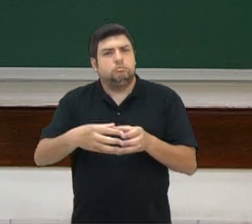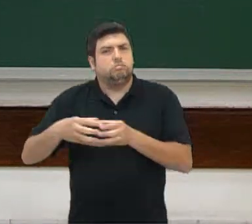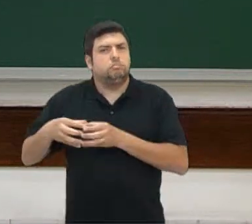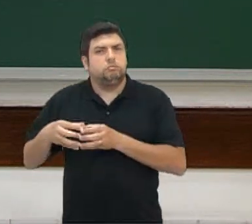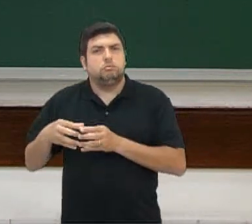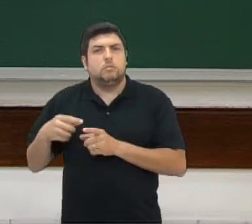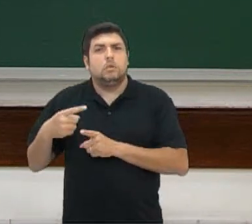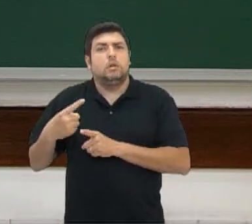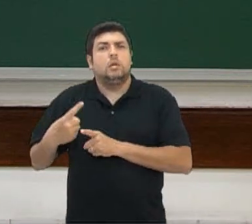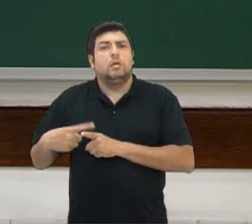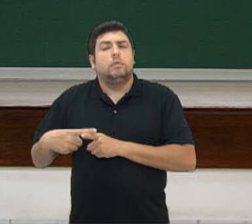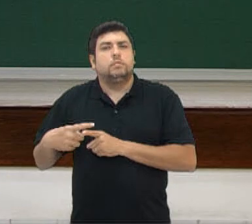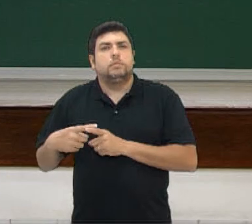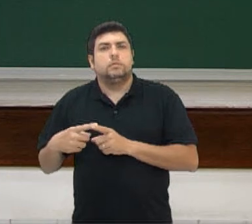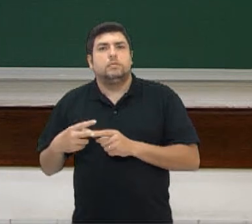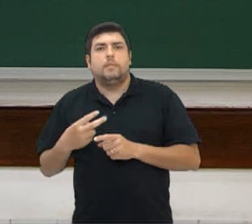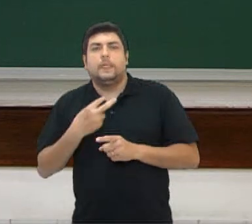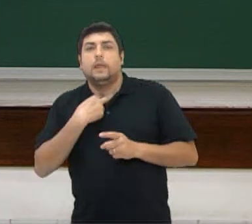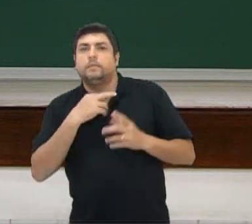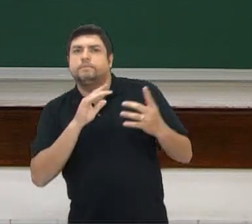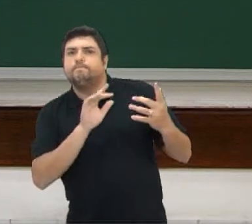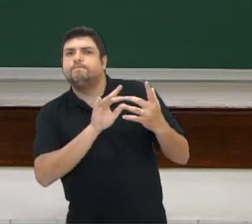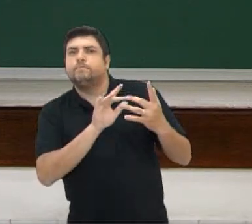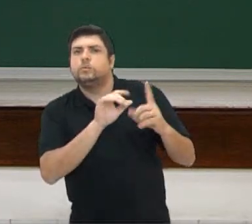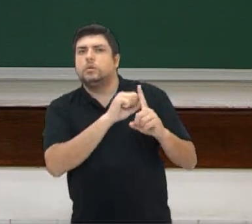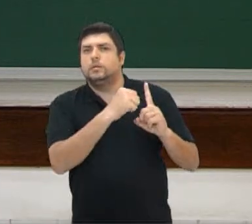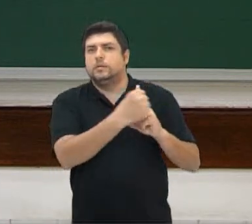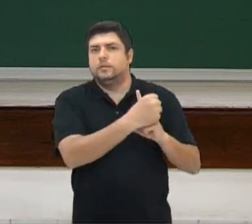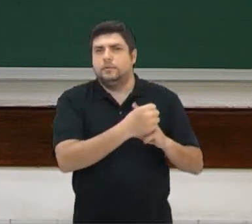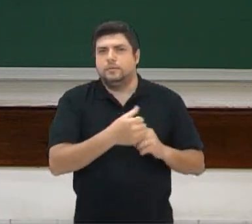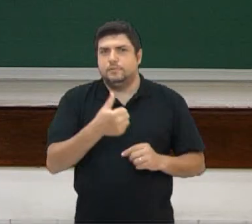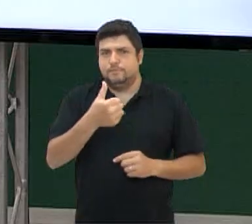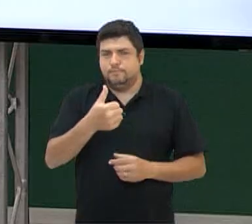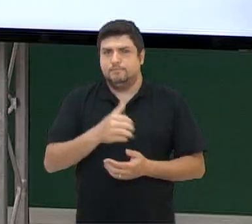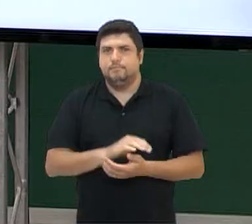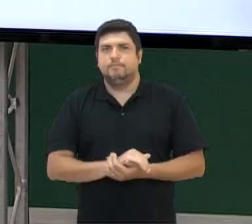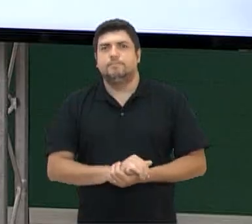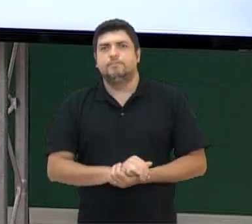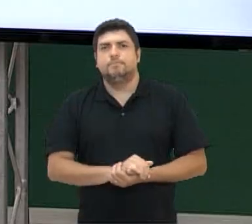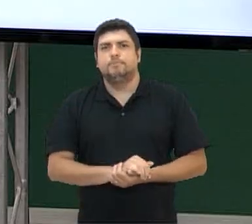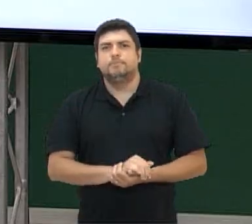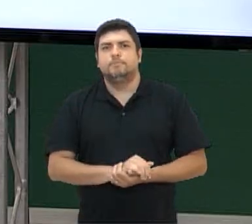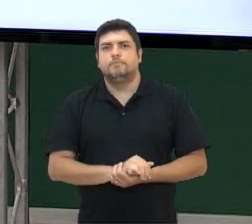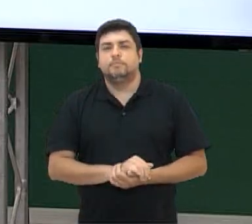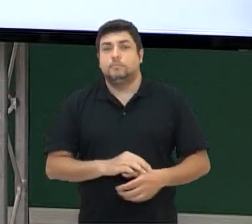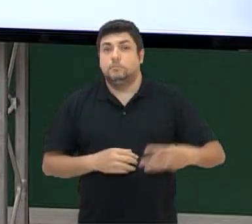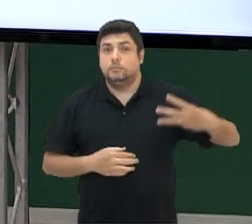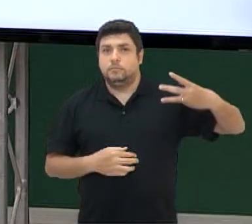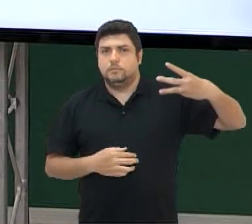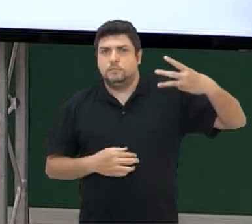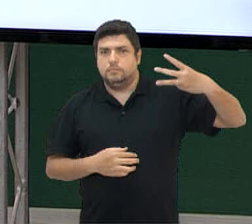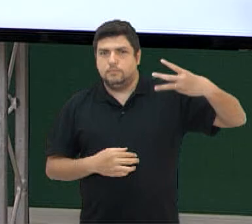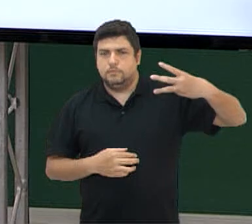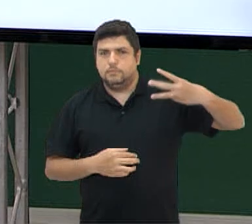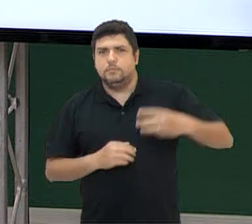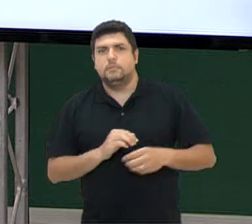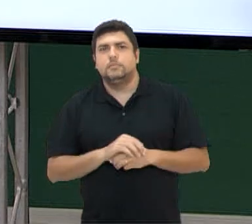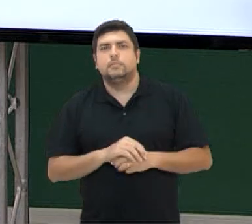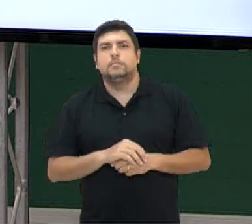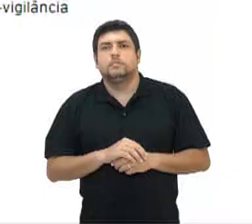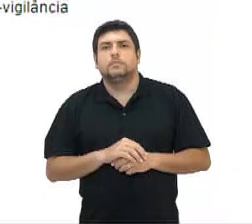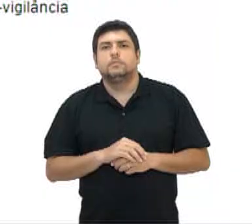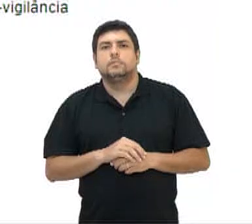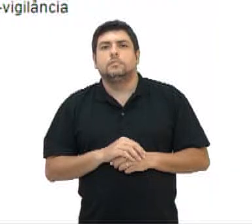e elas interagem dentro das suas condições. Beleza? Terceiro modelo, as criadas para proteger